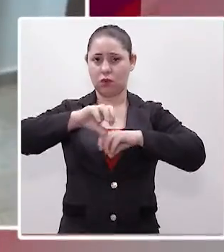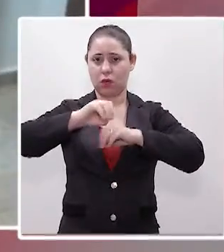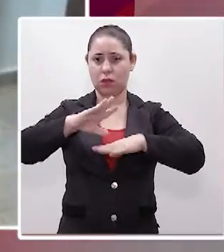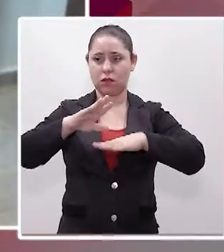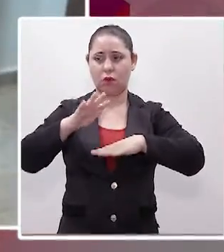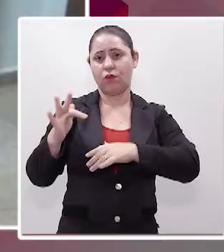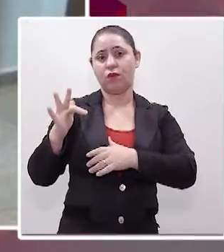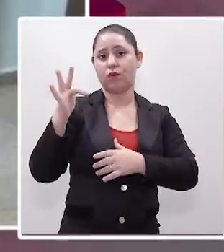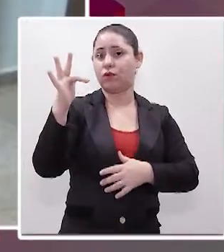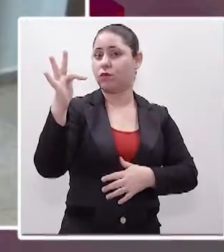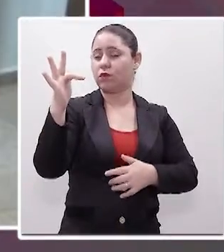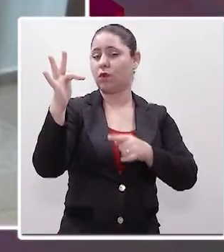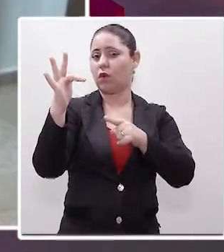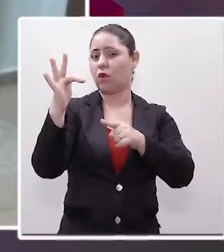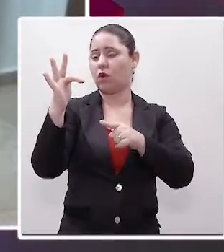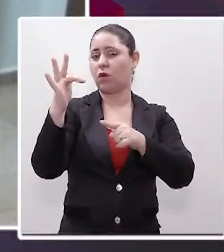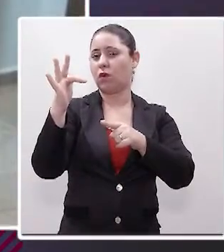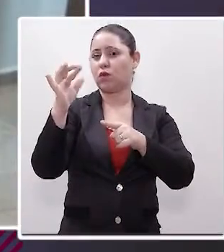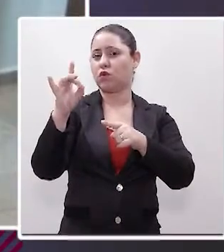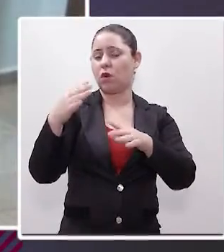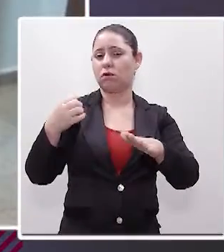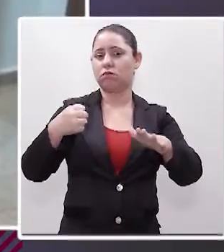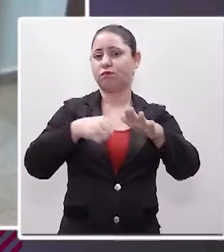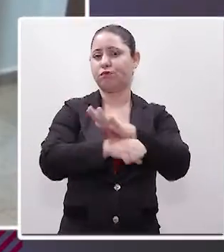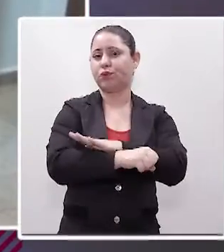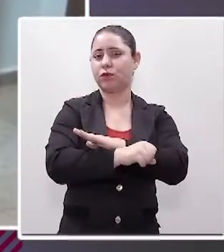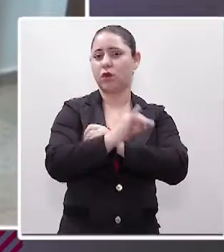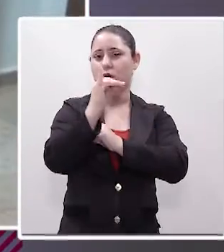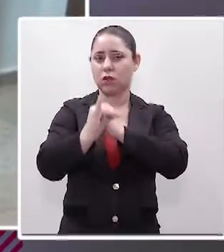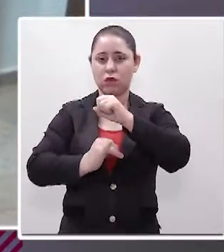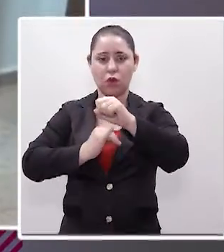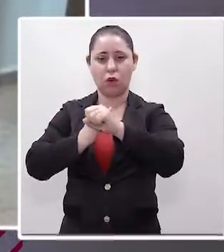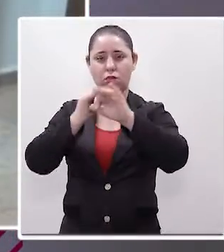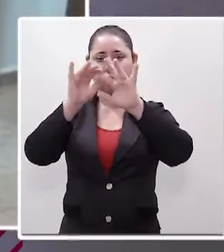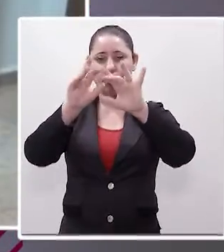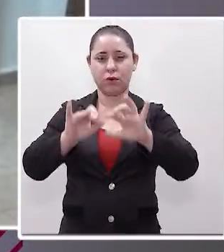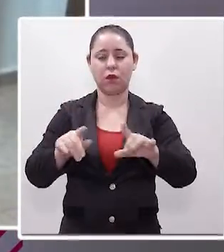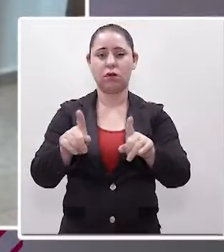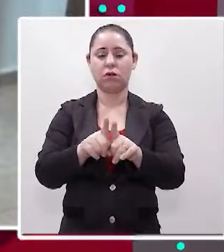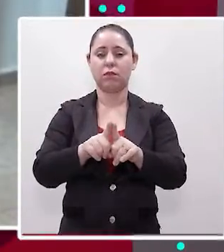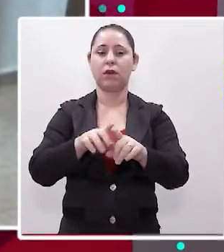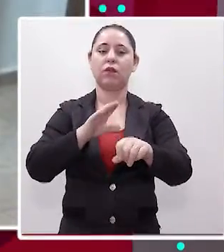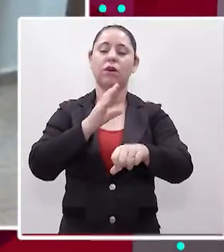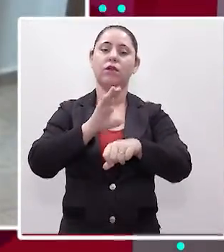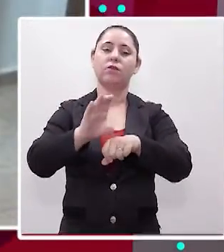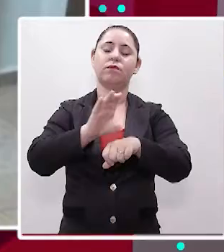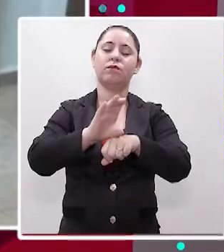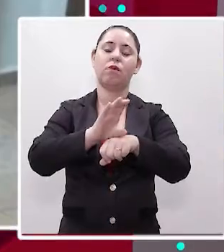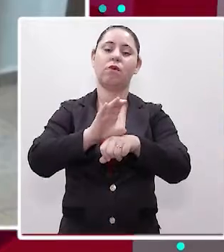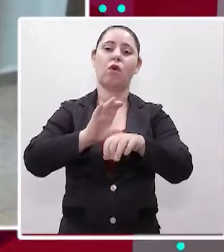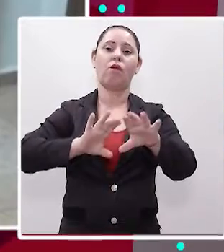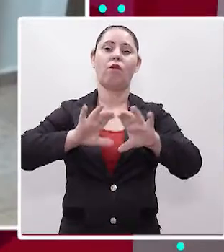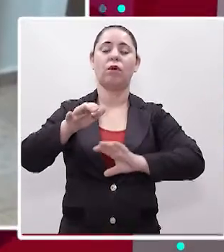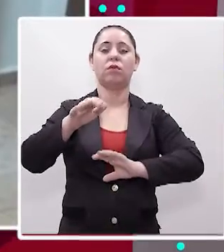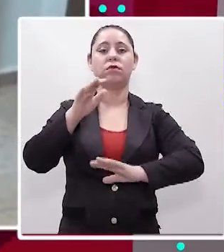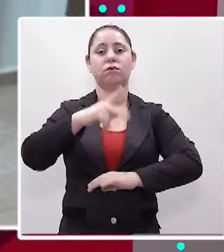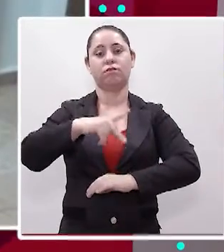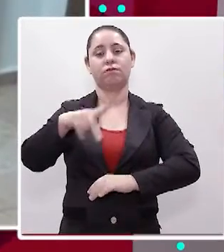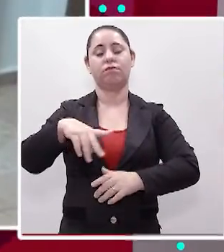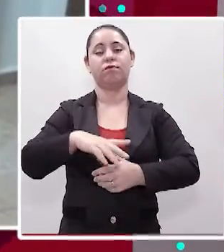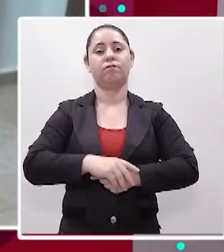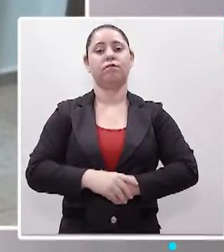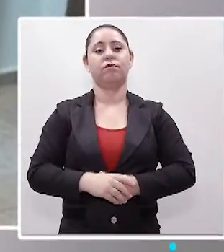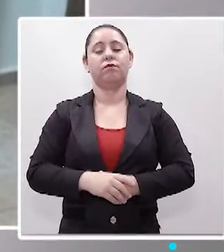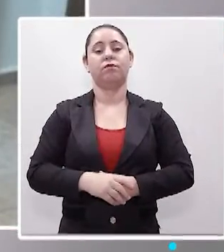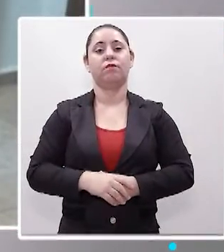pensando na educação daqui para frente, né, além da inclusão digital que a gente já falou, é a formação de